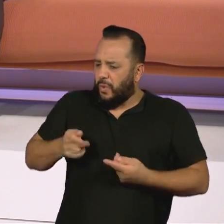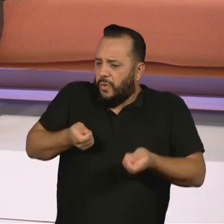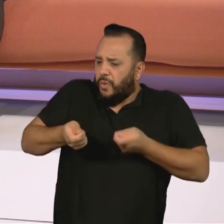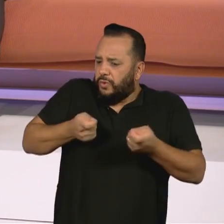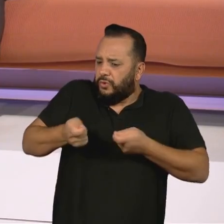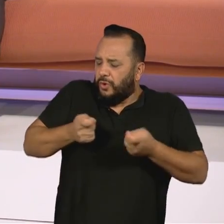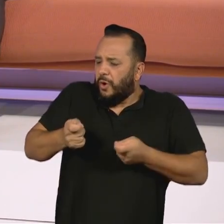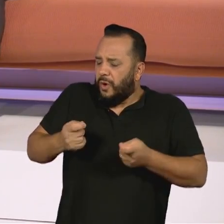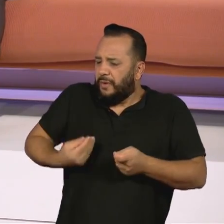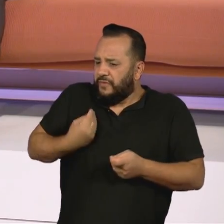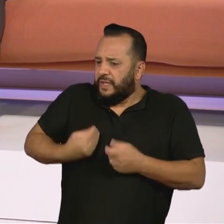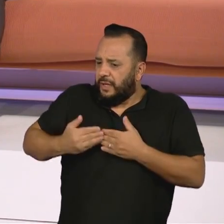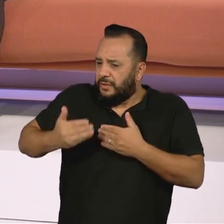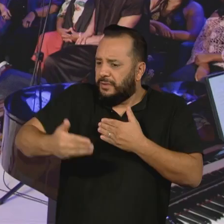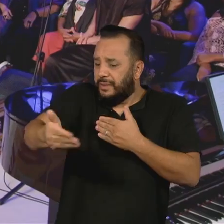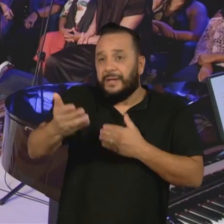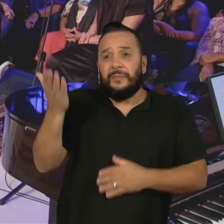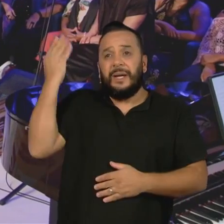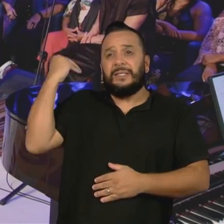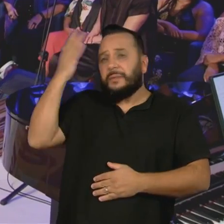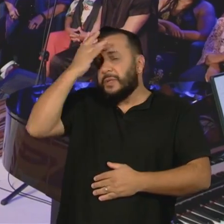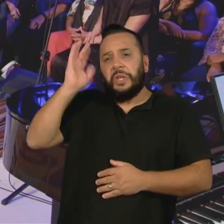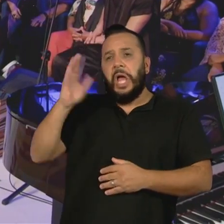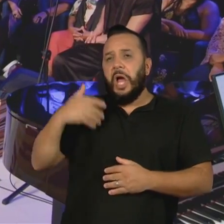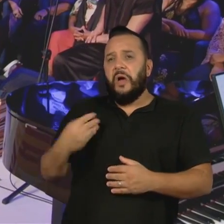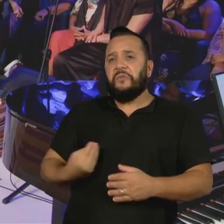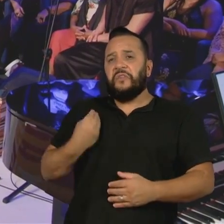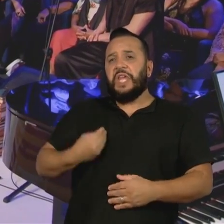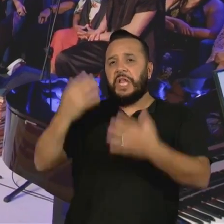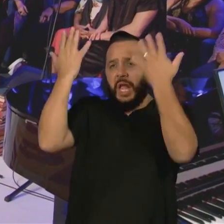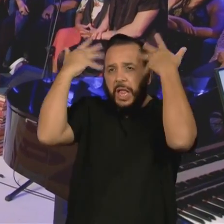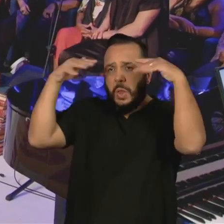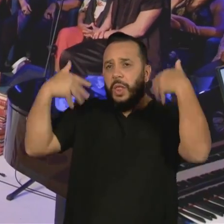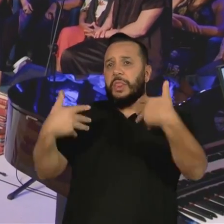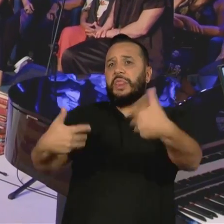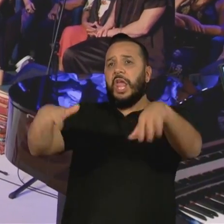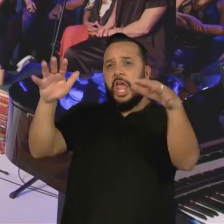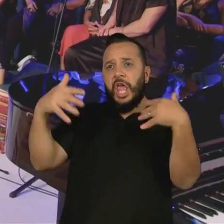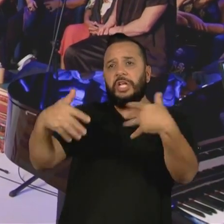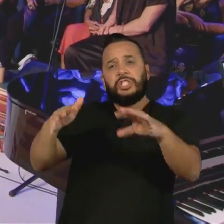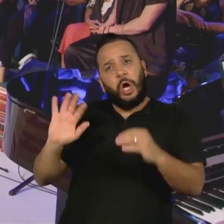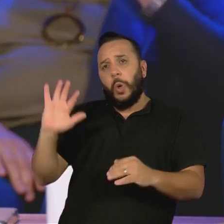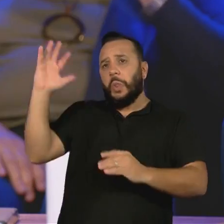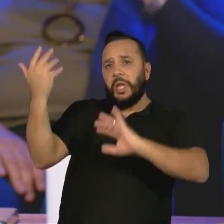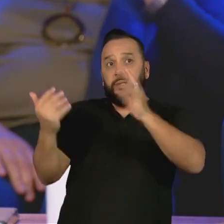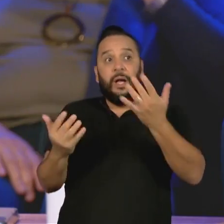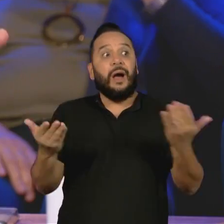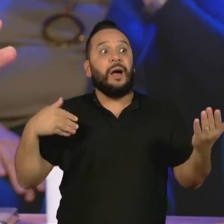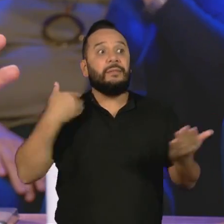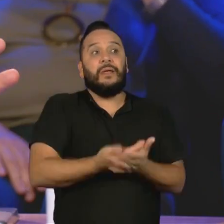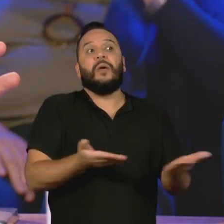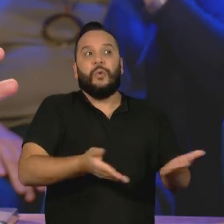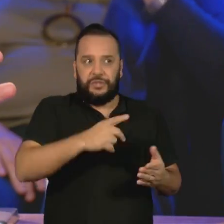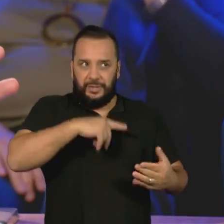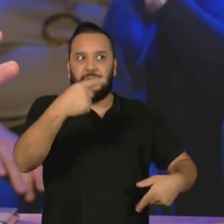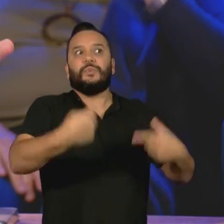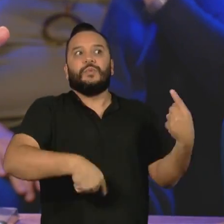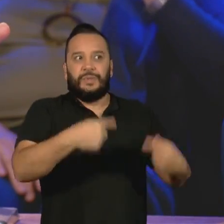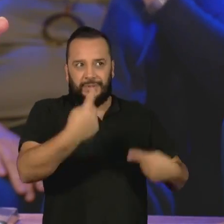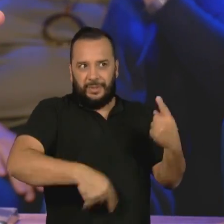o destino que mandava. Mas é um tema interessante a gente pensar. E até hoje é uma discussão fantástica, sem